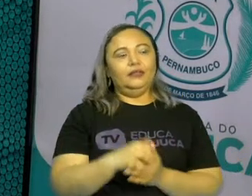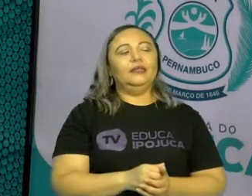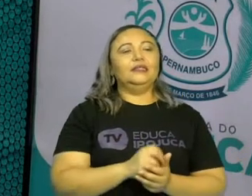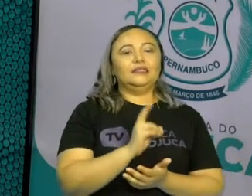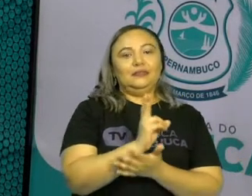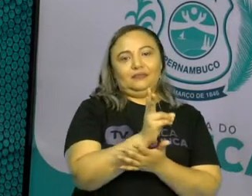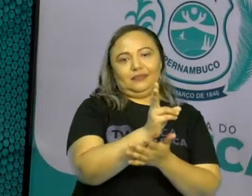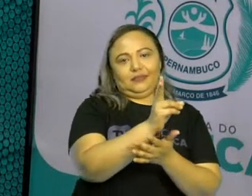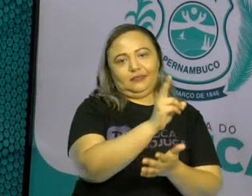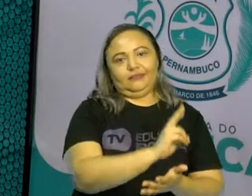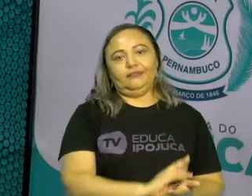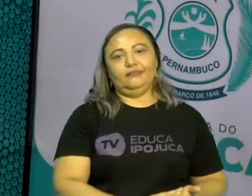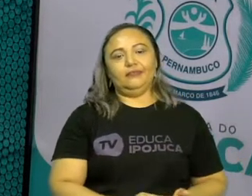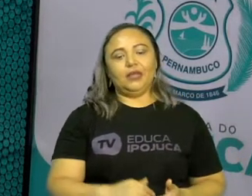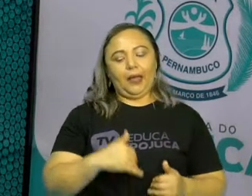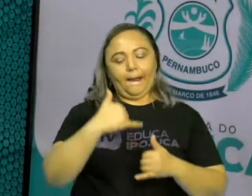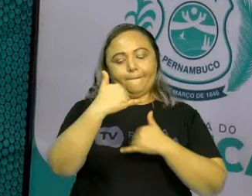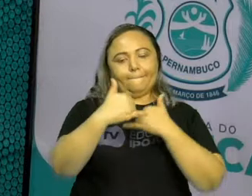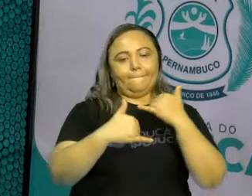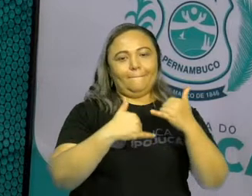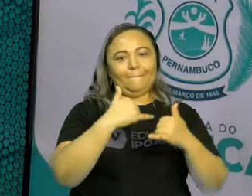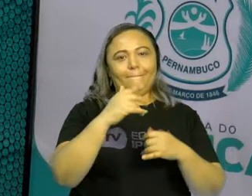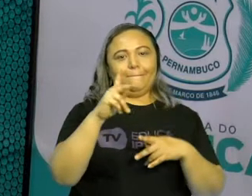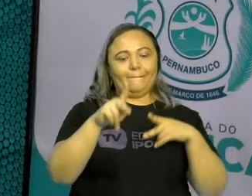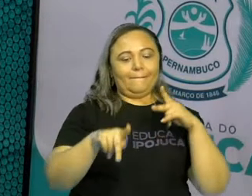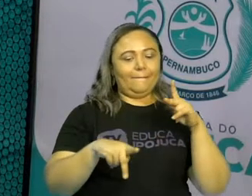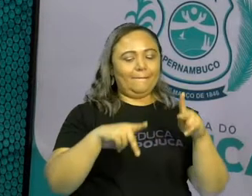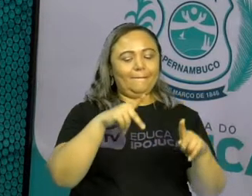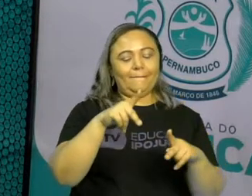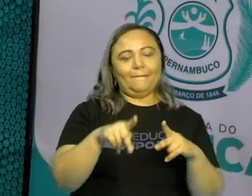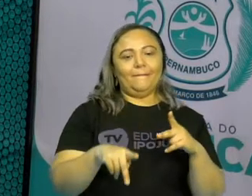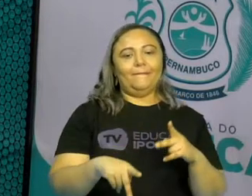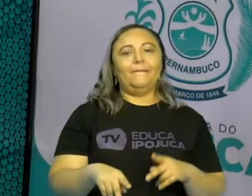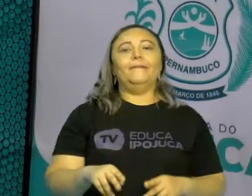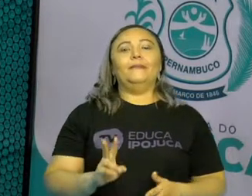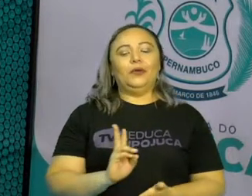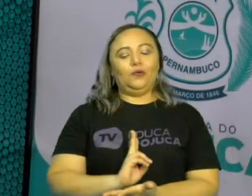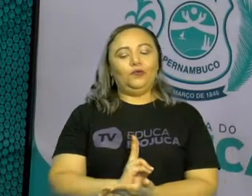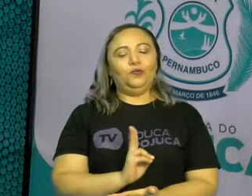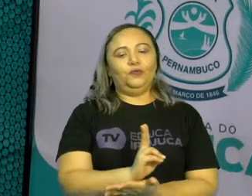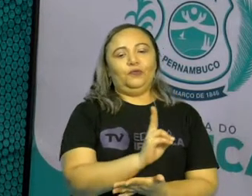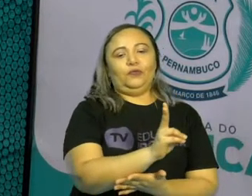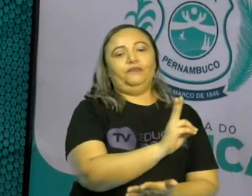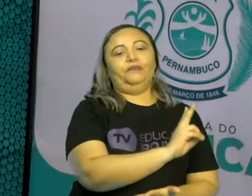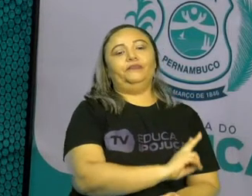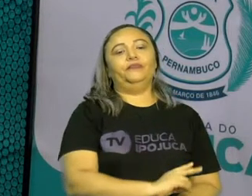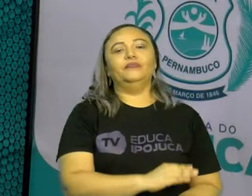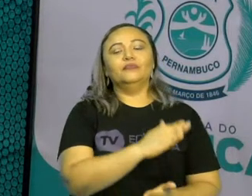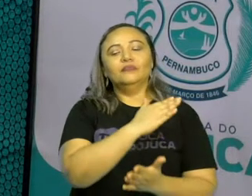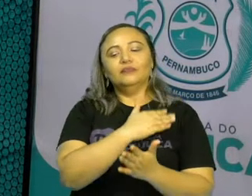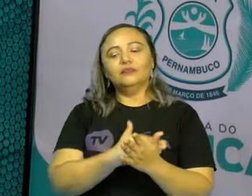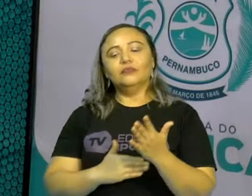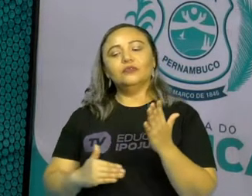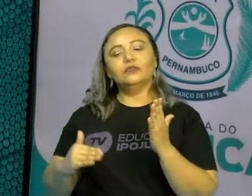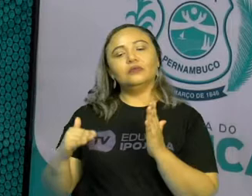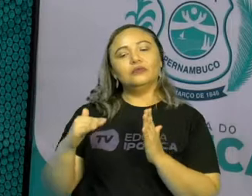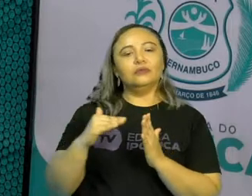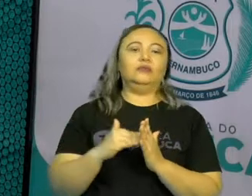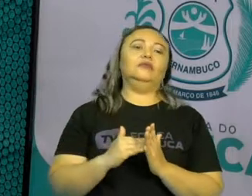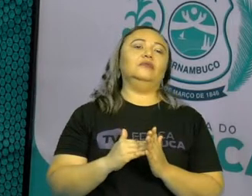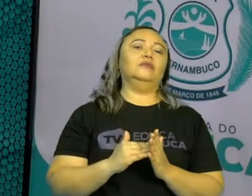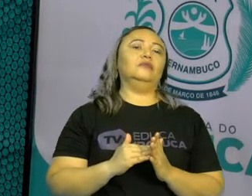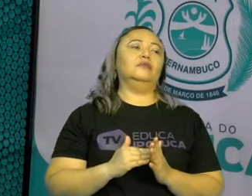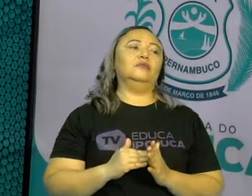sucessivamente. Então, brincadeiras populares são aquelas que perduram durante todo o tempo